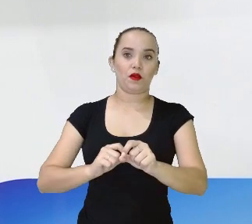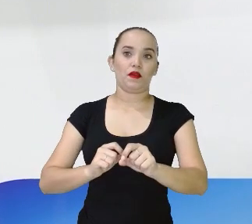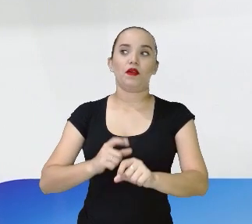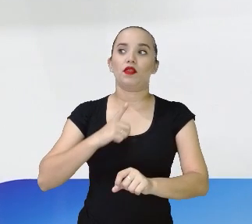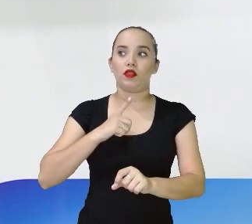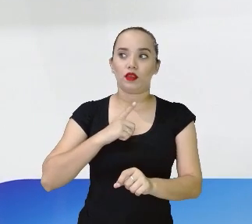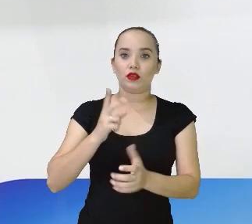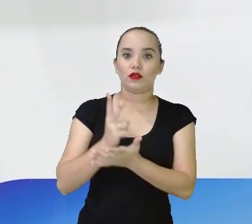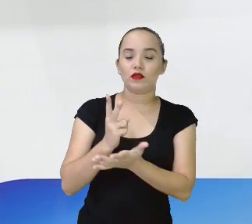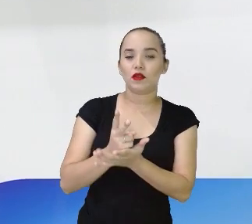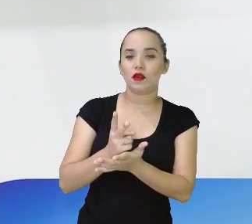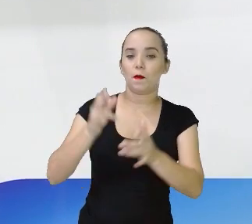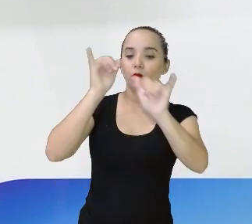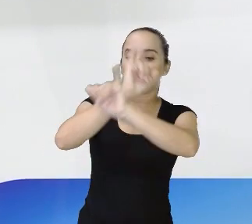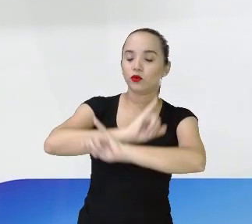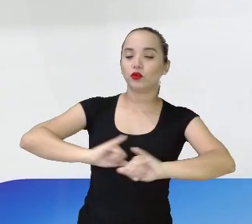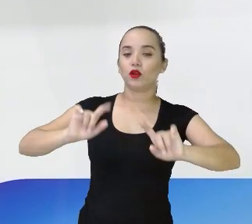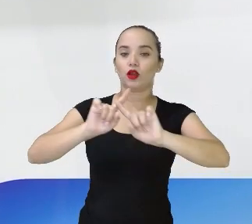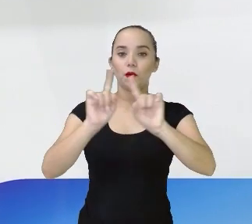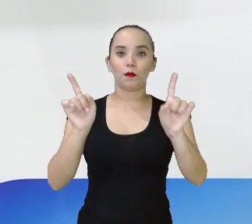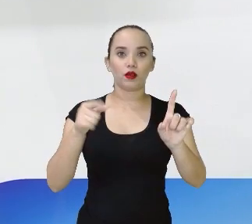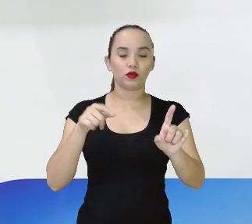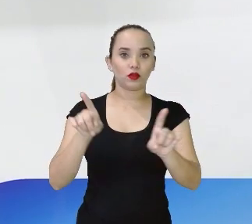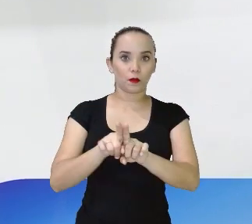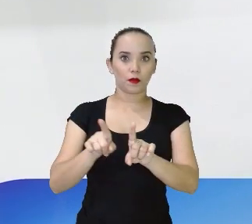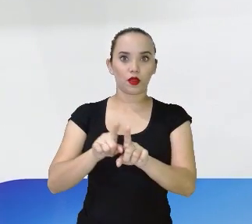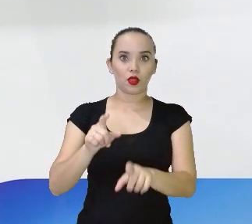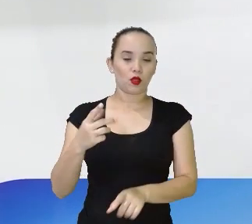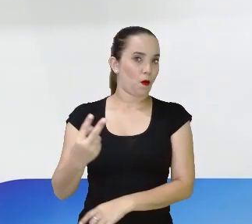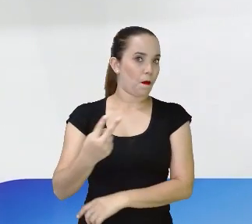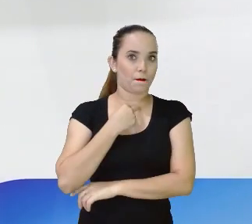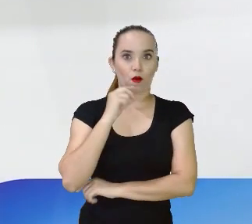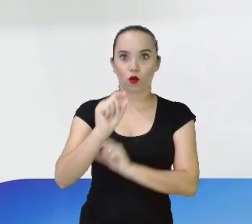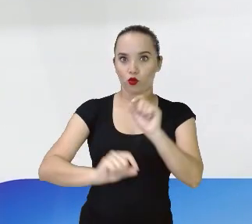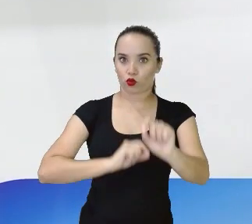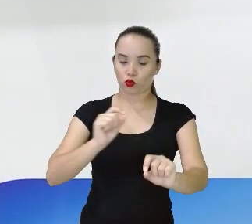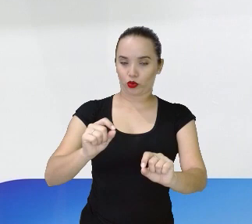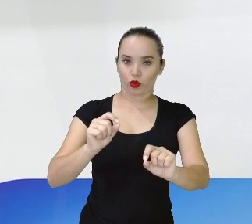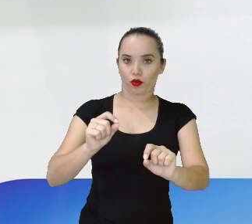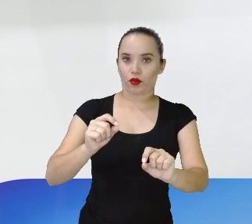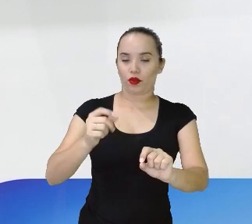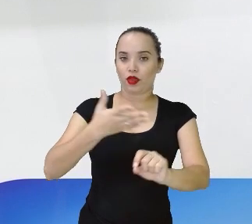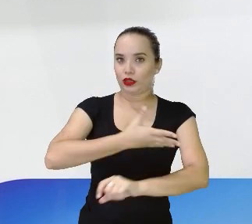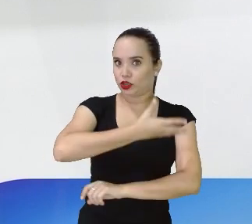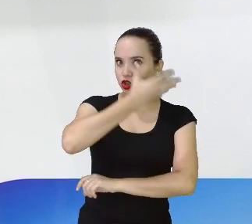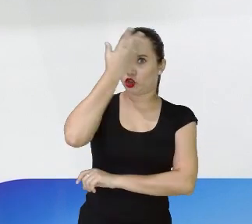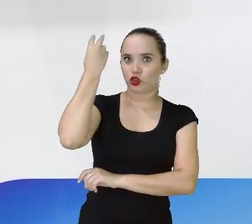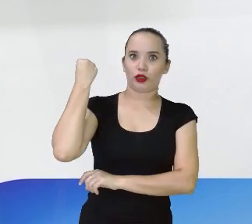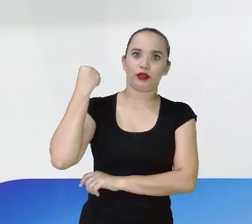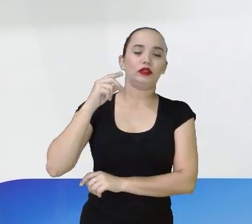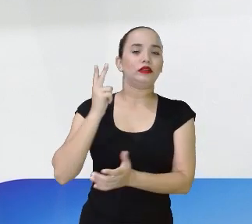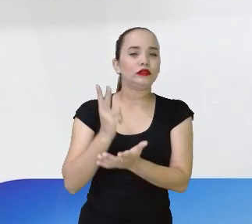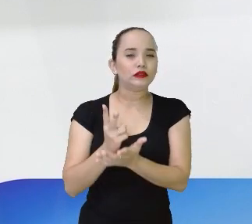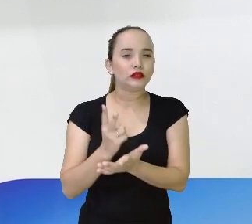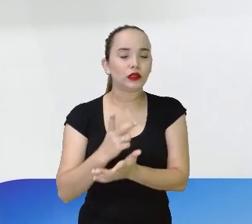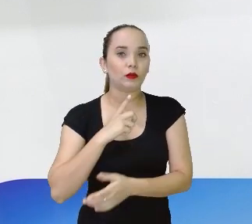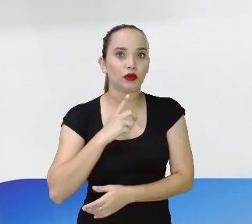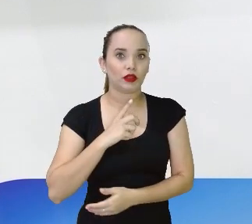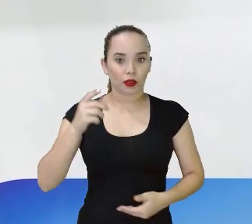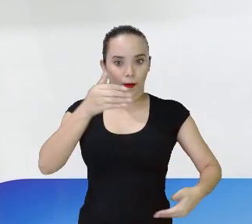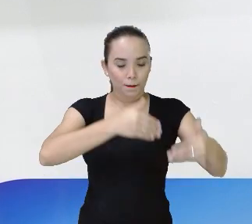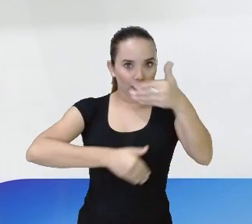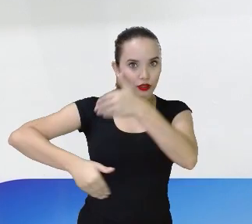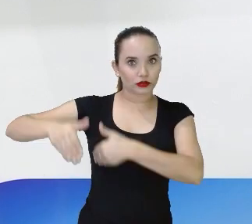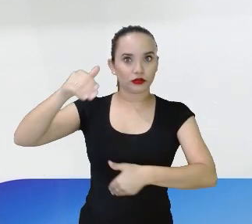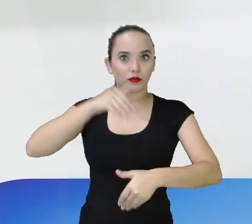esses recados. Mas eu não posso também deixar de lembrar a vocês que a gente está sempre aqui com a presença